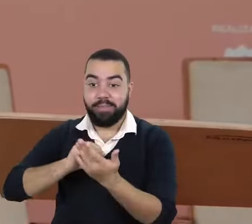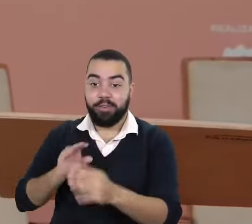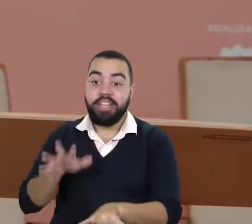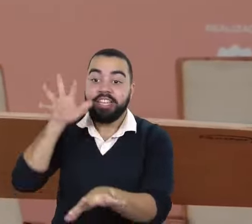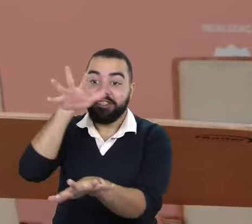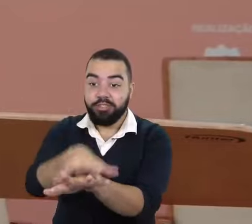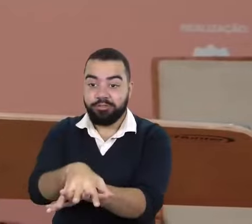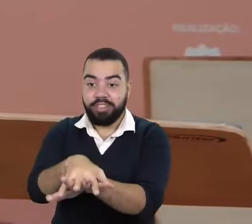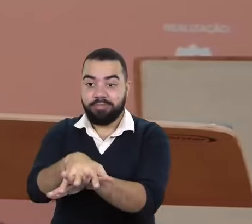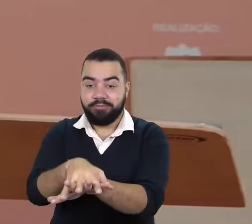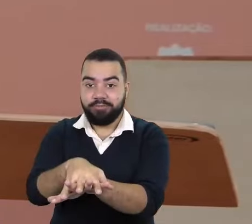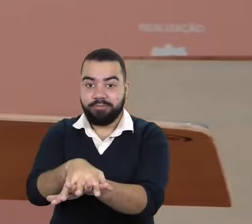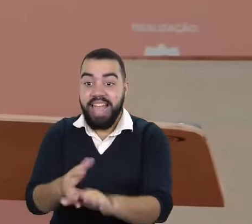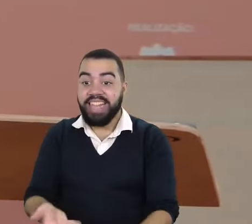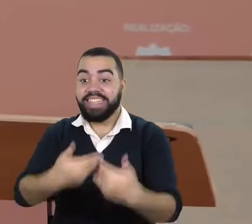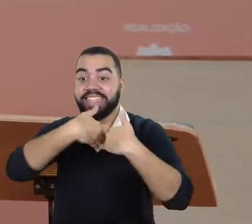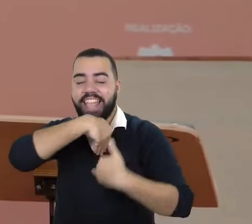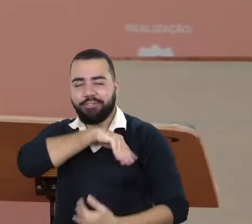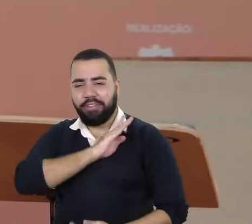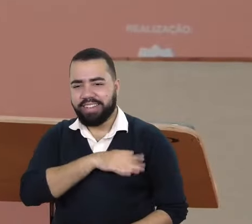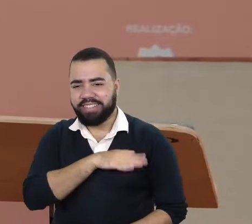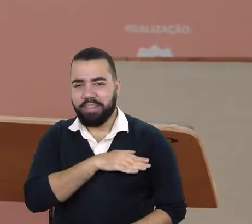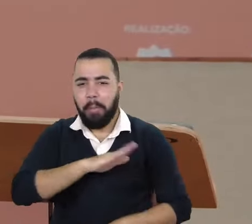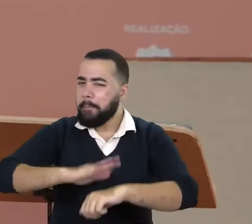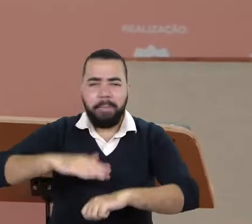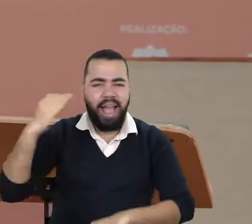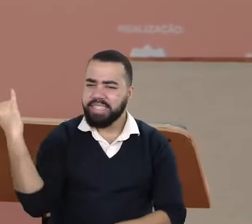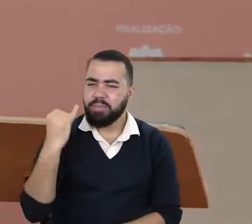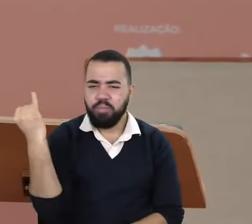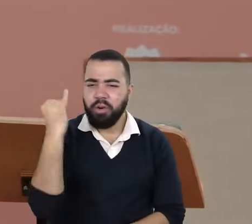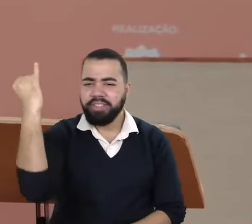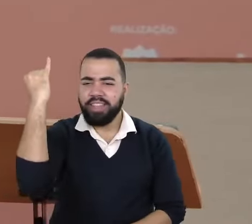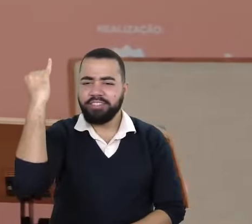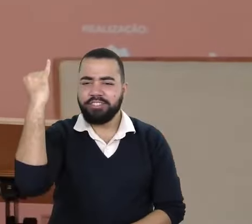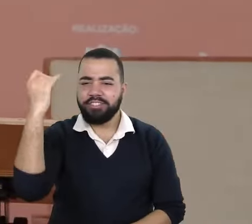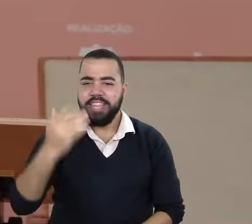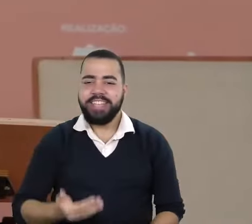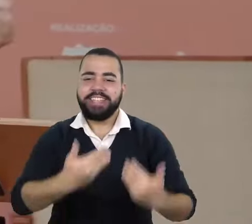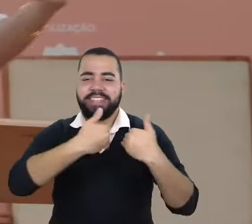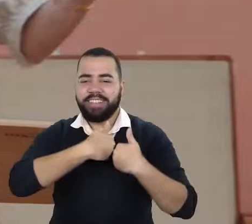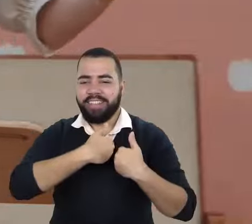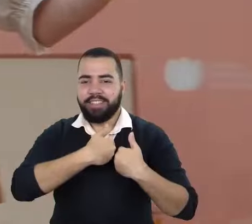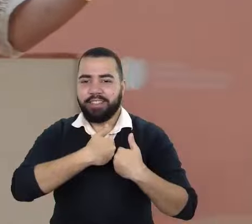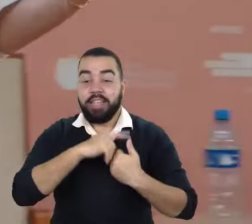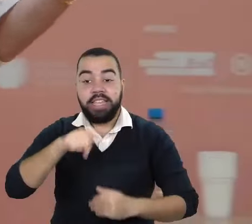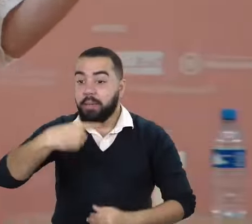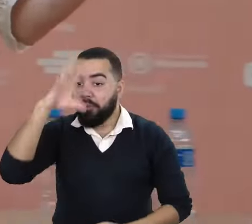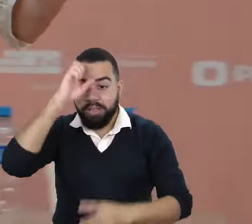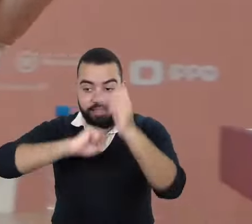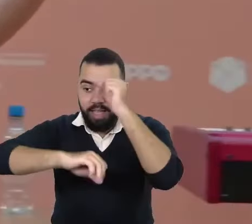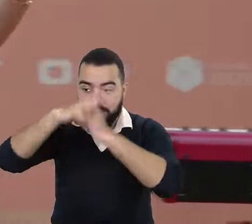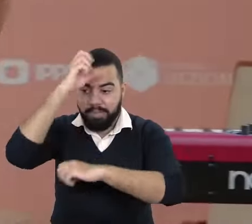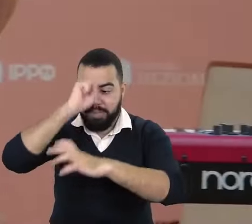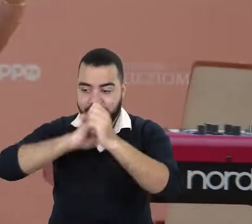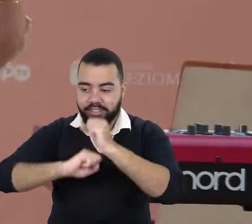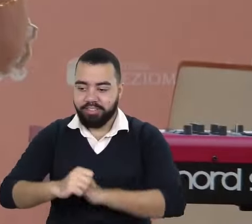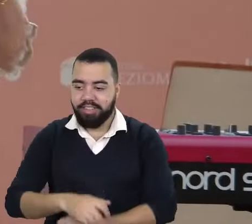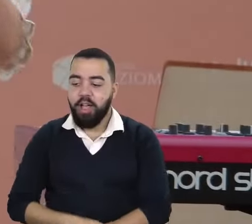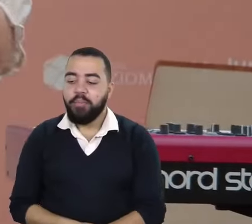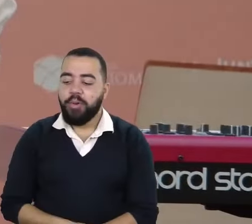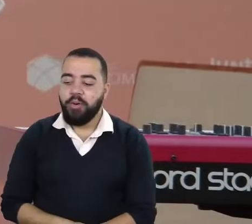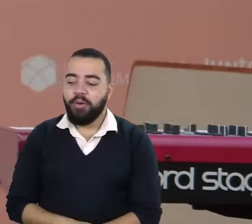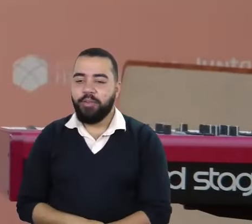de você. O maior você já tem, o mais importante você já tem aí dentro. O resto a gente vai aprendendo. Porque